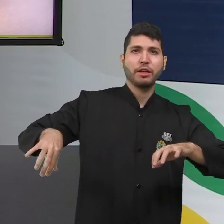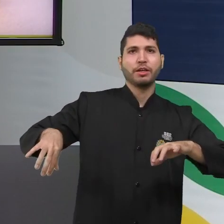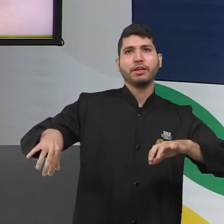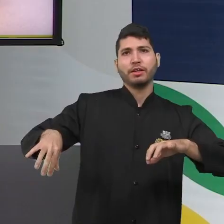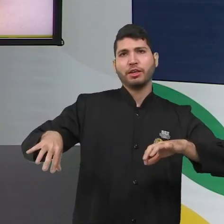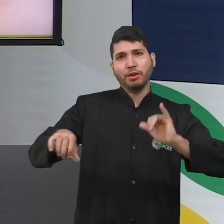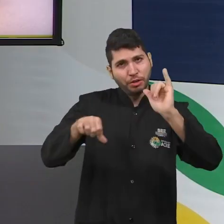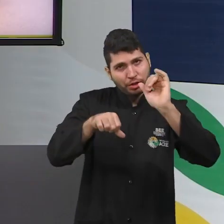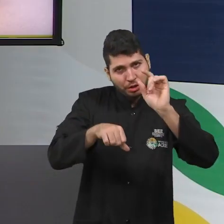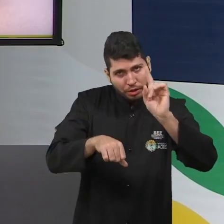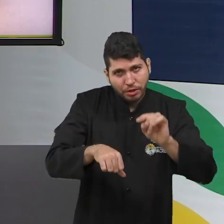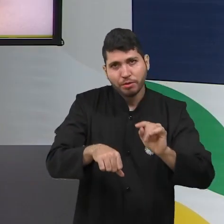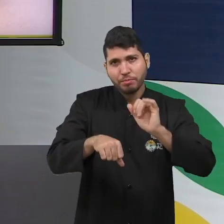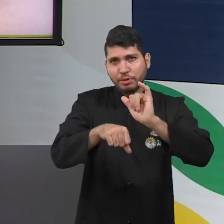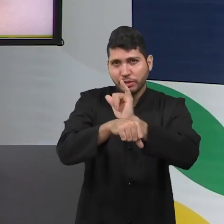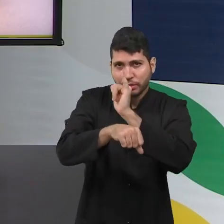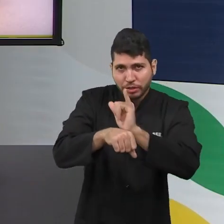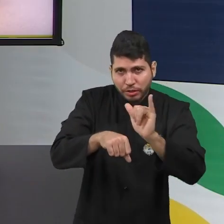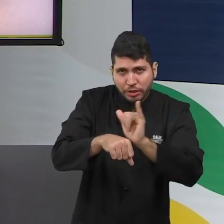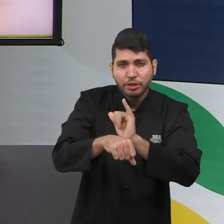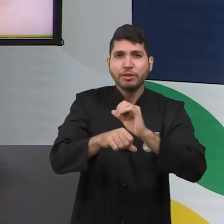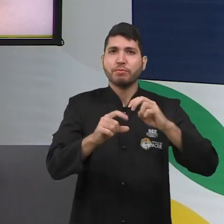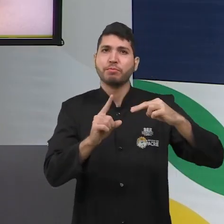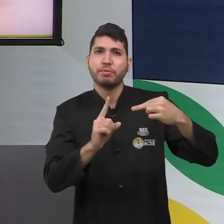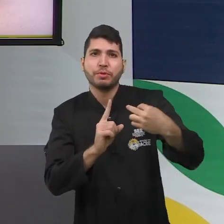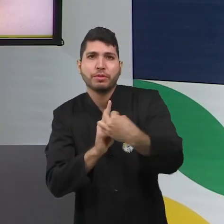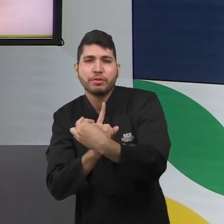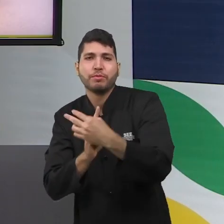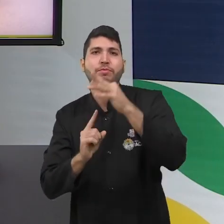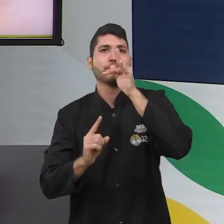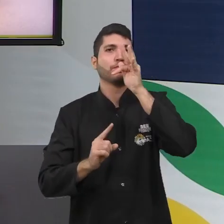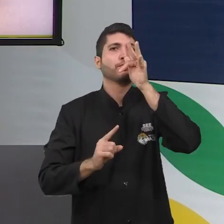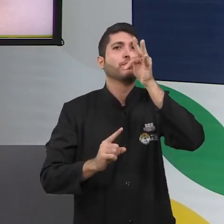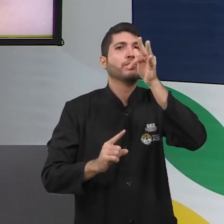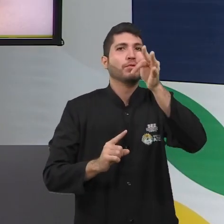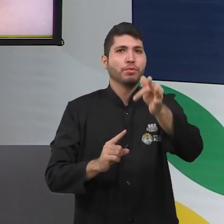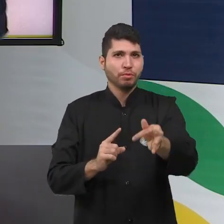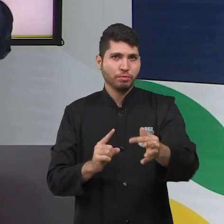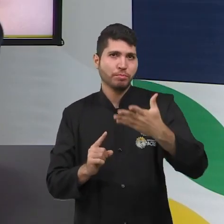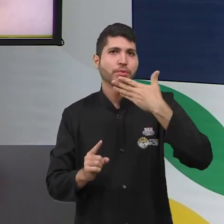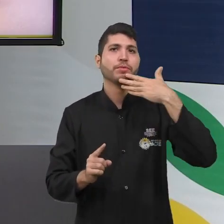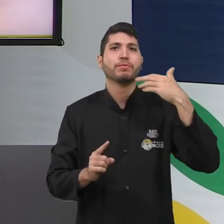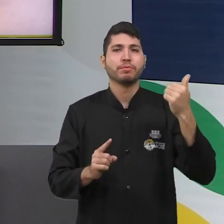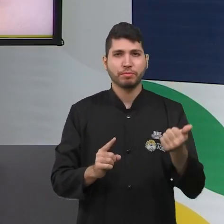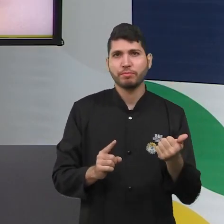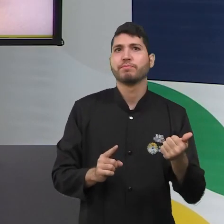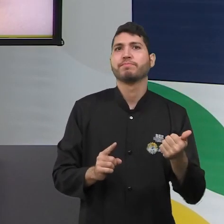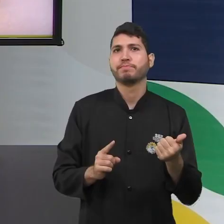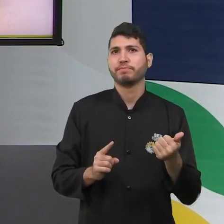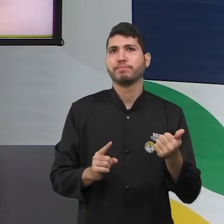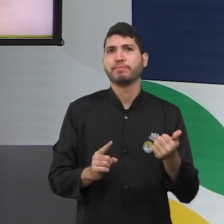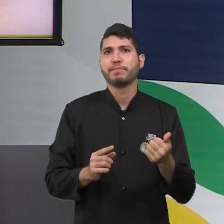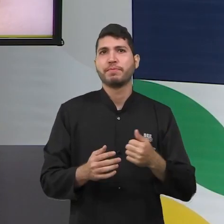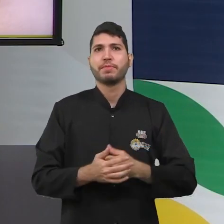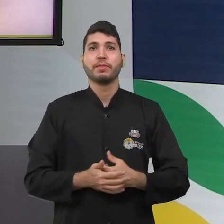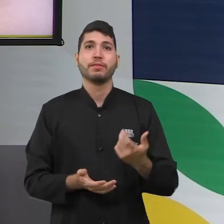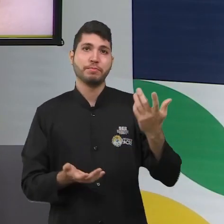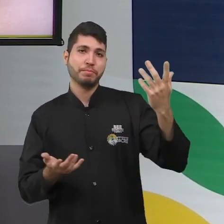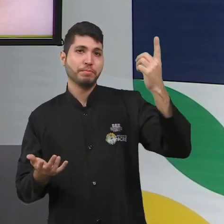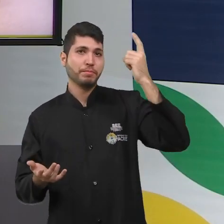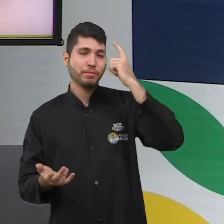algumas perspectivas de futuro. Então, vejo que a partir do momento que você tem um conhecimento e você começa a pensar em formas